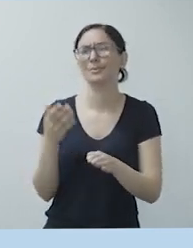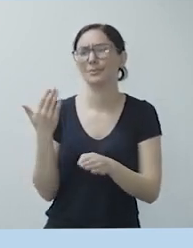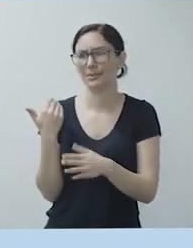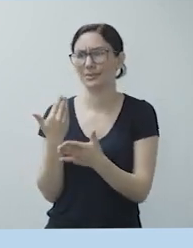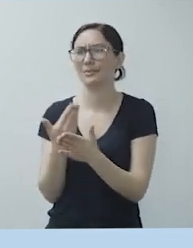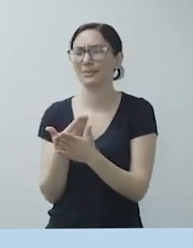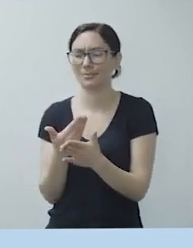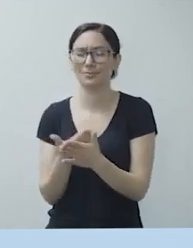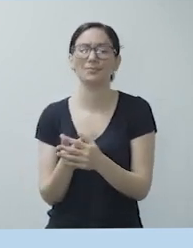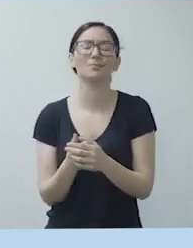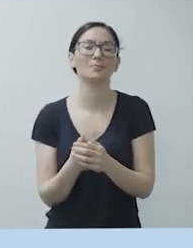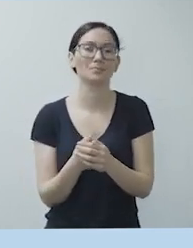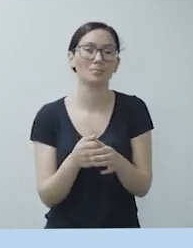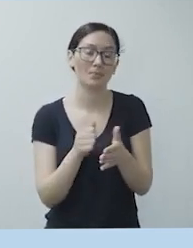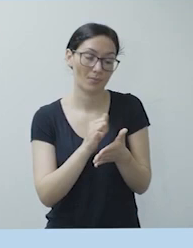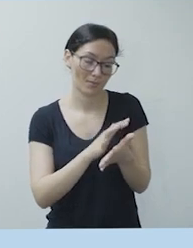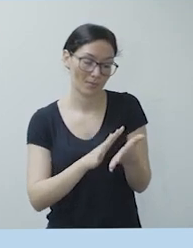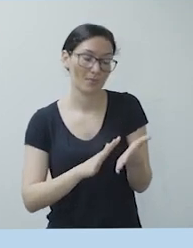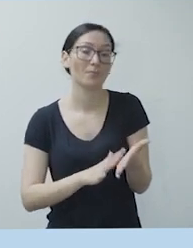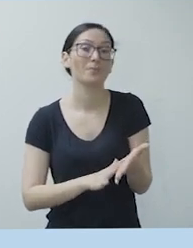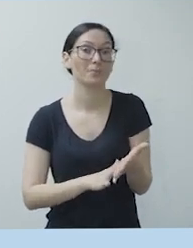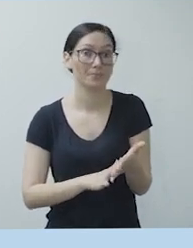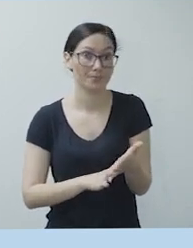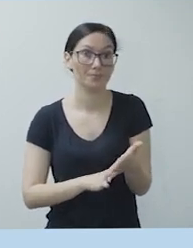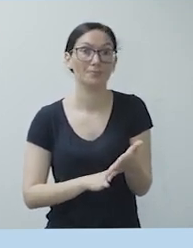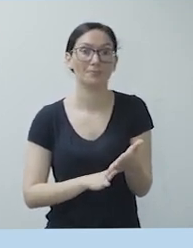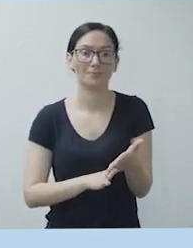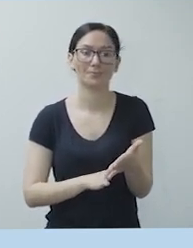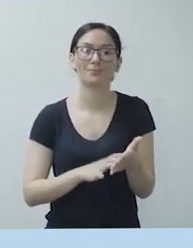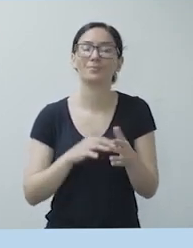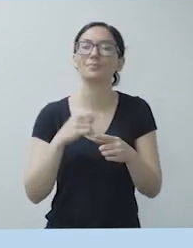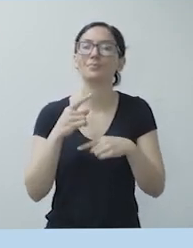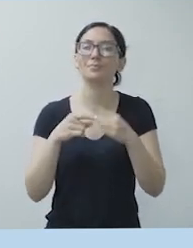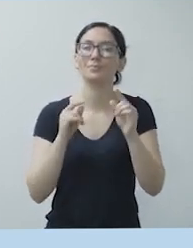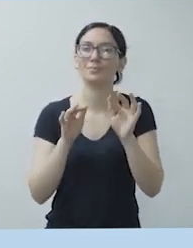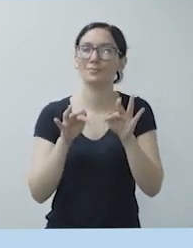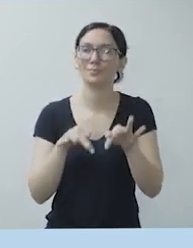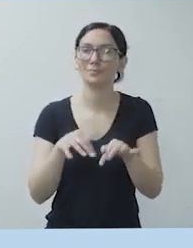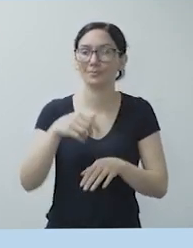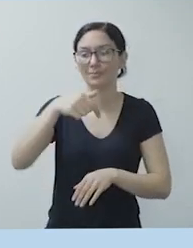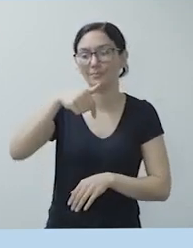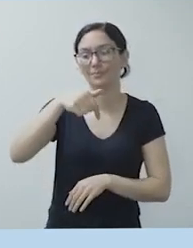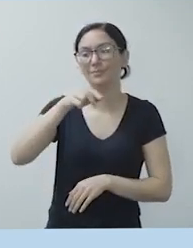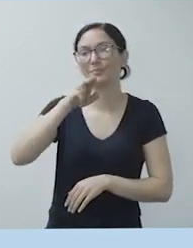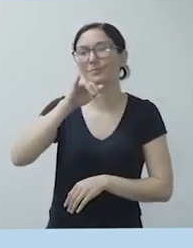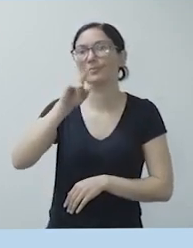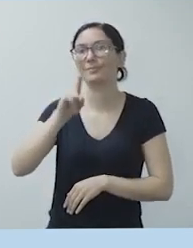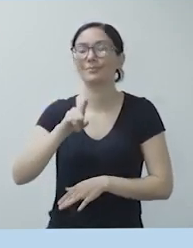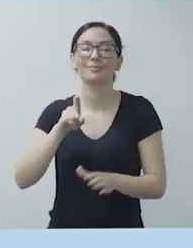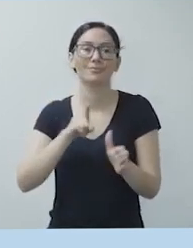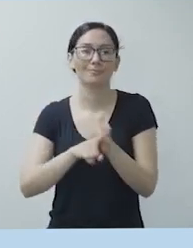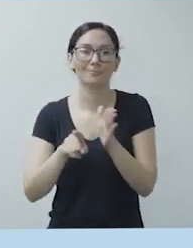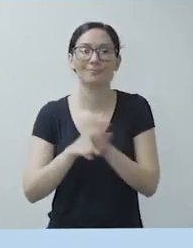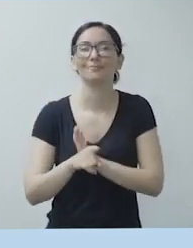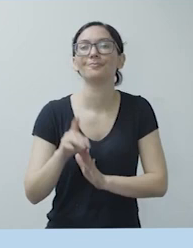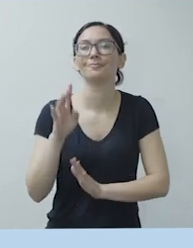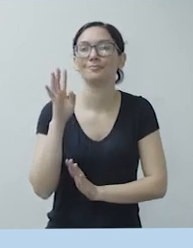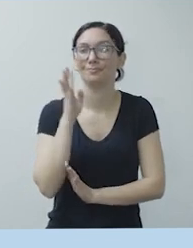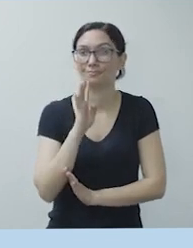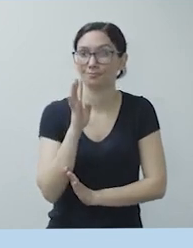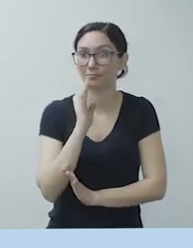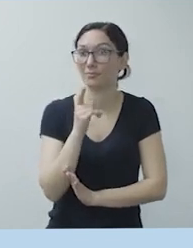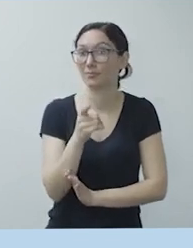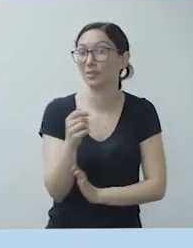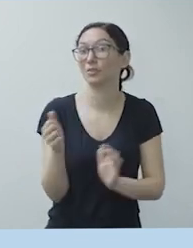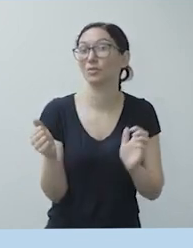aula. Faremos algumas atividades e, para finalizar, um quiz bem divertido. E eu quero